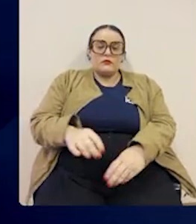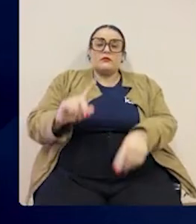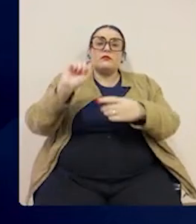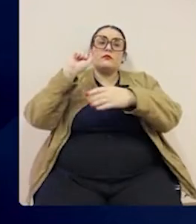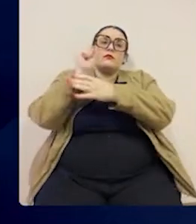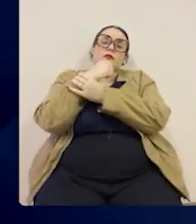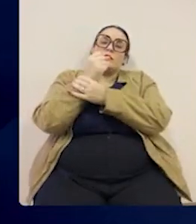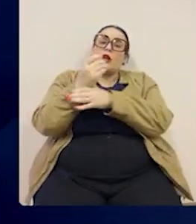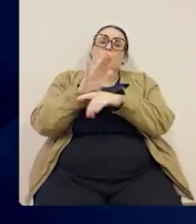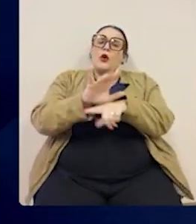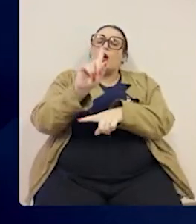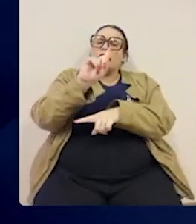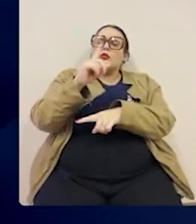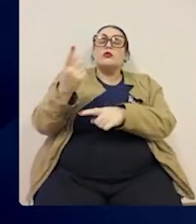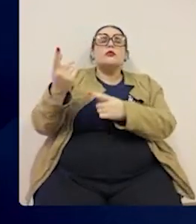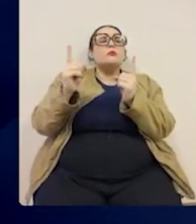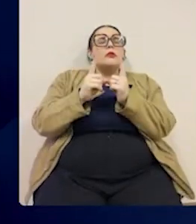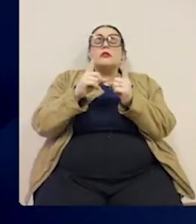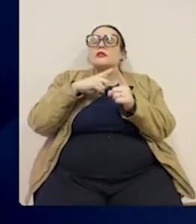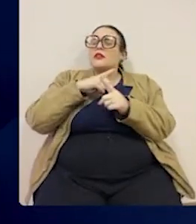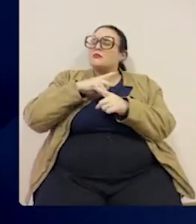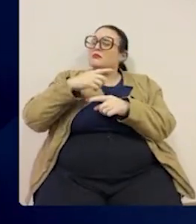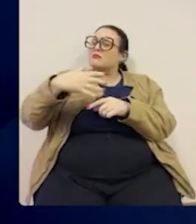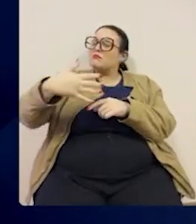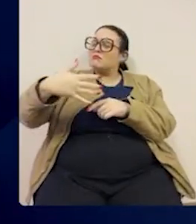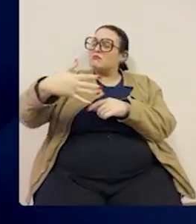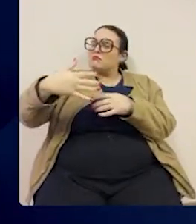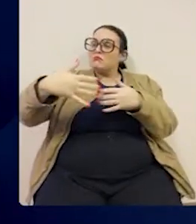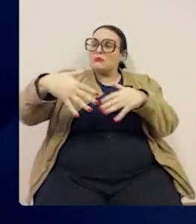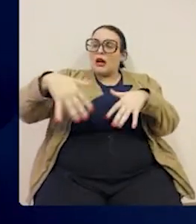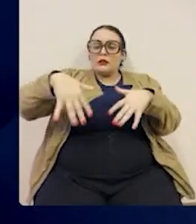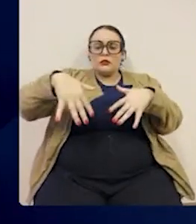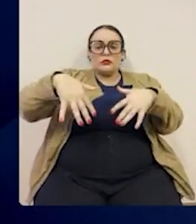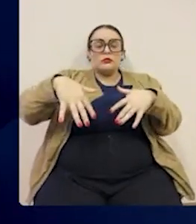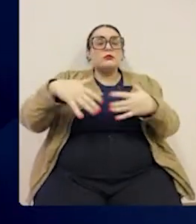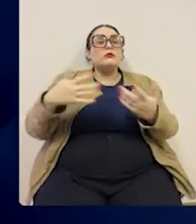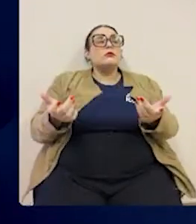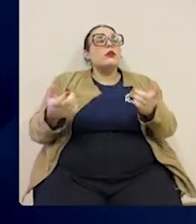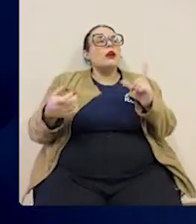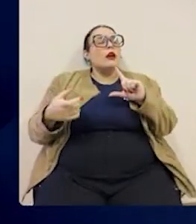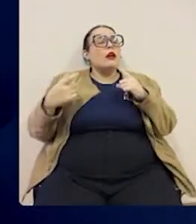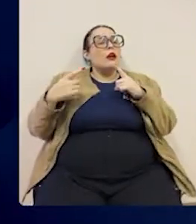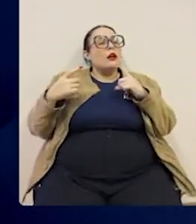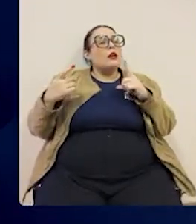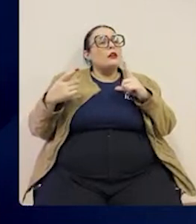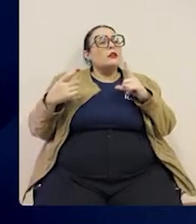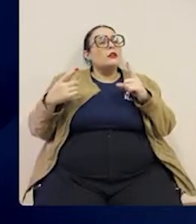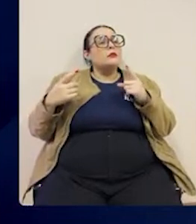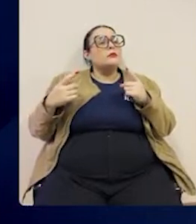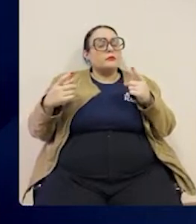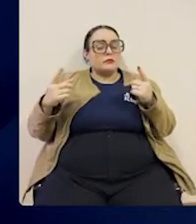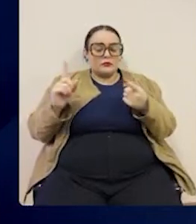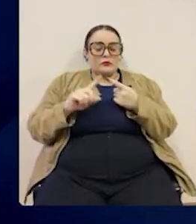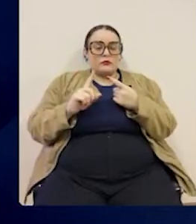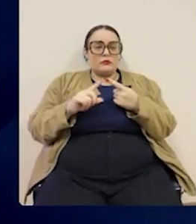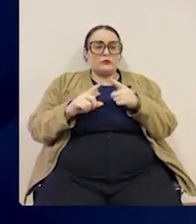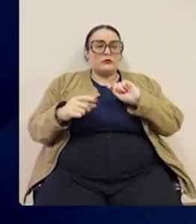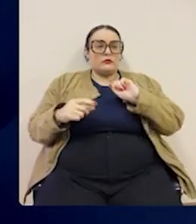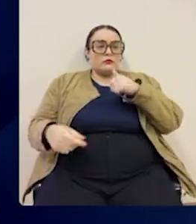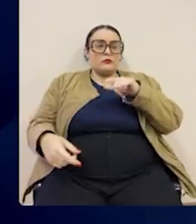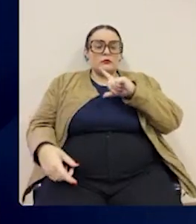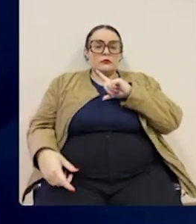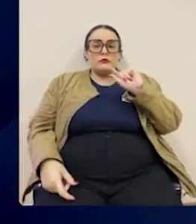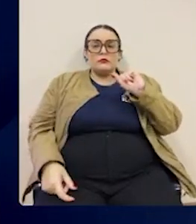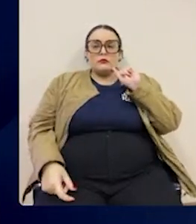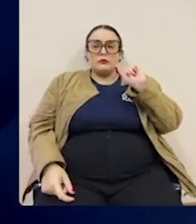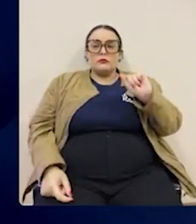diz estudo. Né? E aí saiu, e aí foi todo um alvoroço, por exemplo. Primeiro que a gente tem aqui, me empolgo,